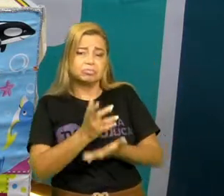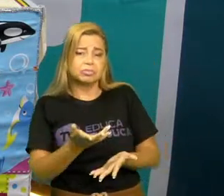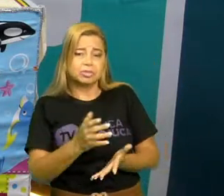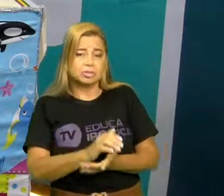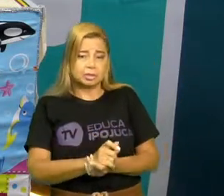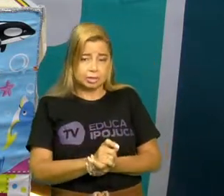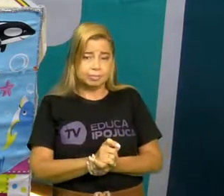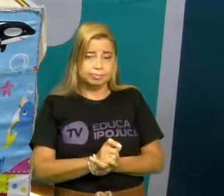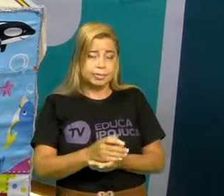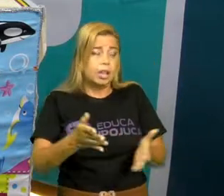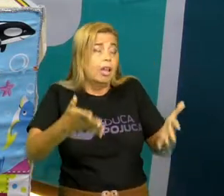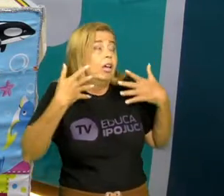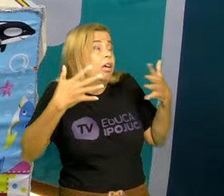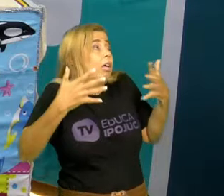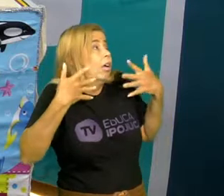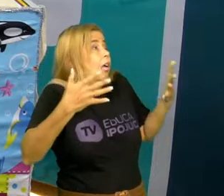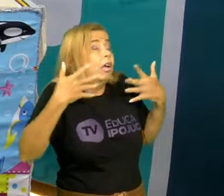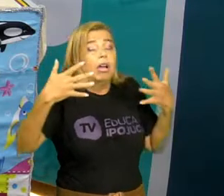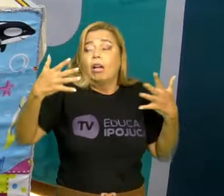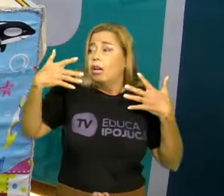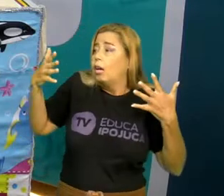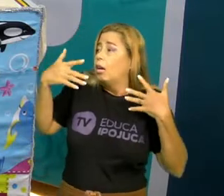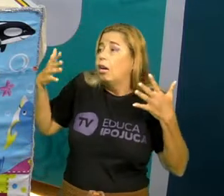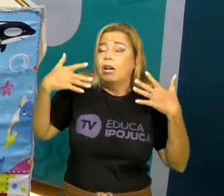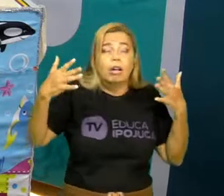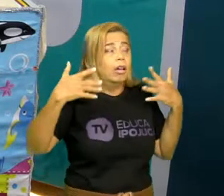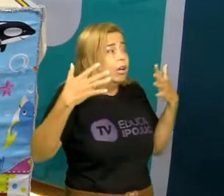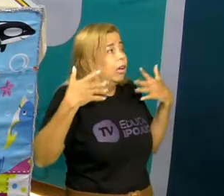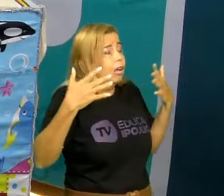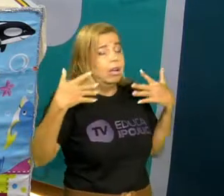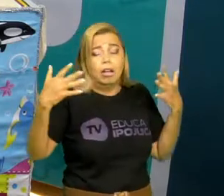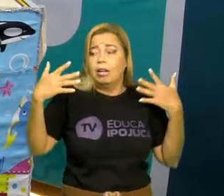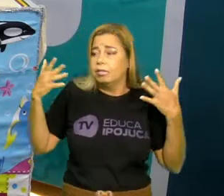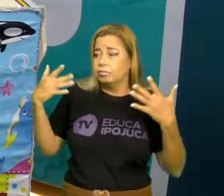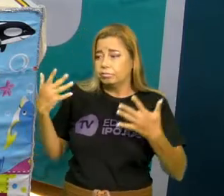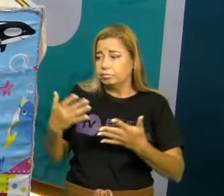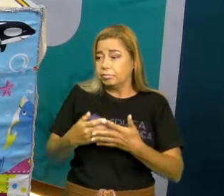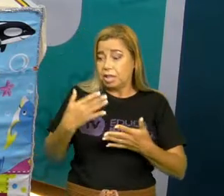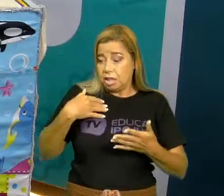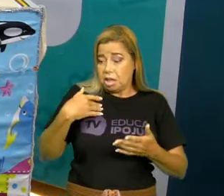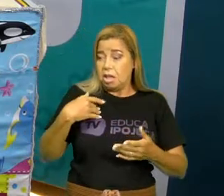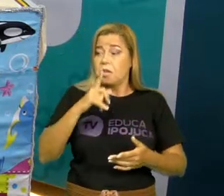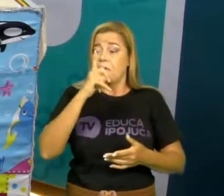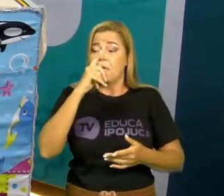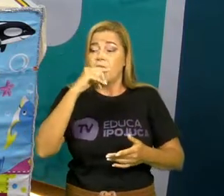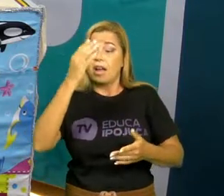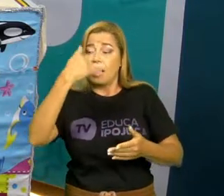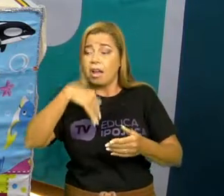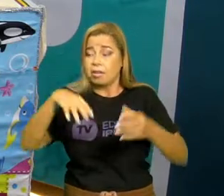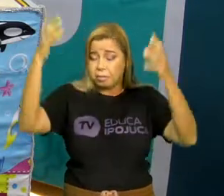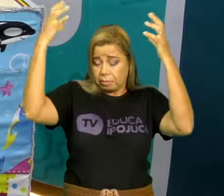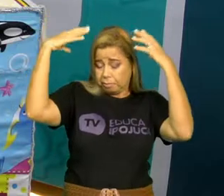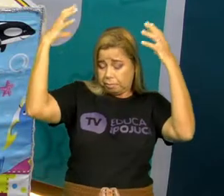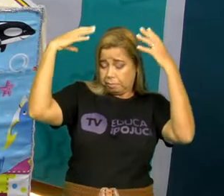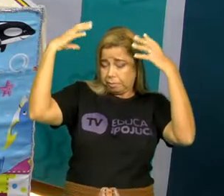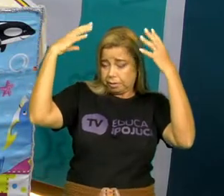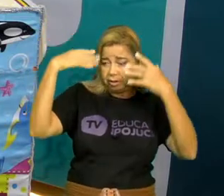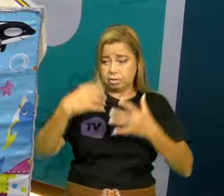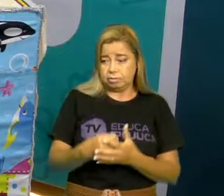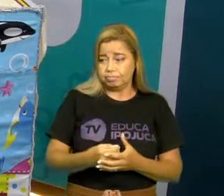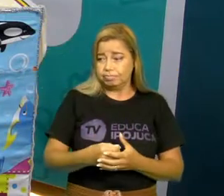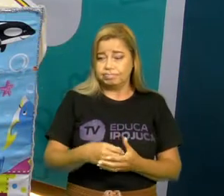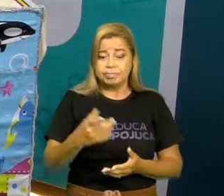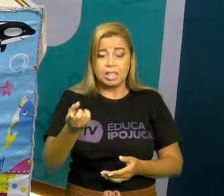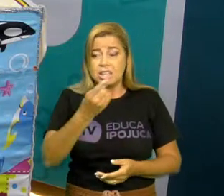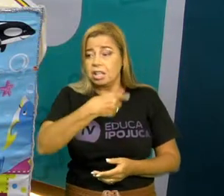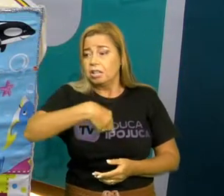Foi. Calor. Muito calor, dona galinha. Eu vou ficar aqui me banhando. E não foi, criançada,